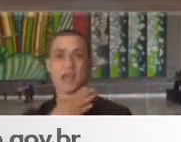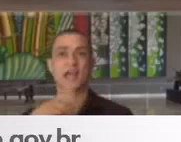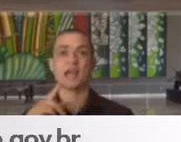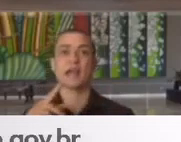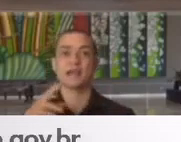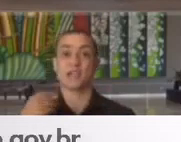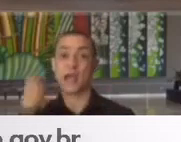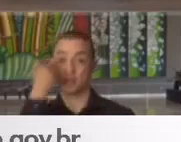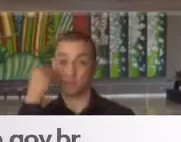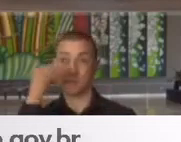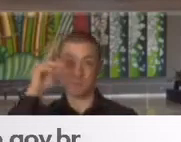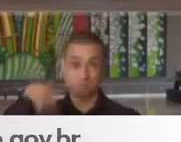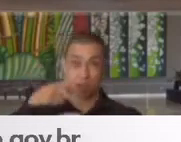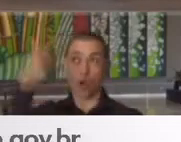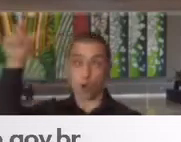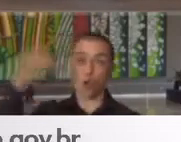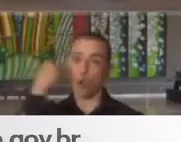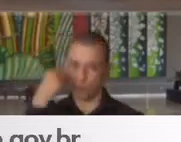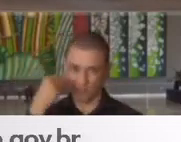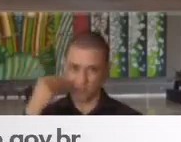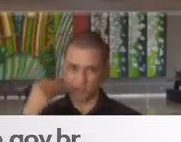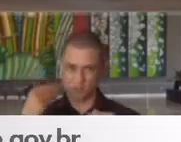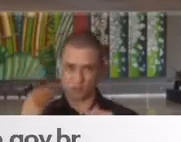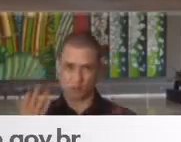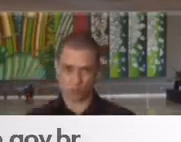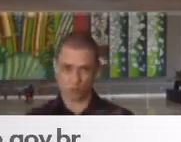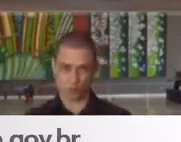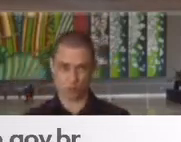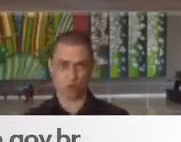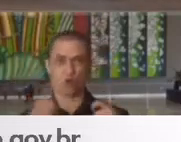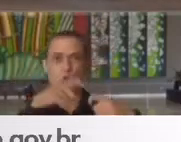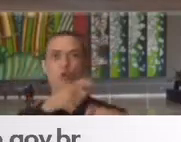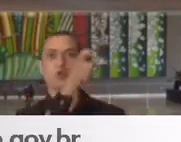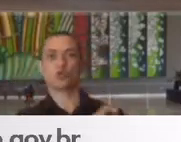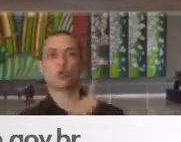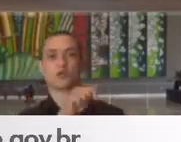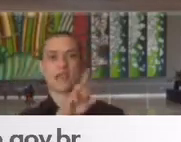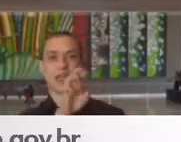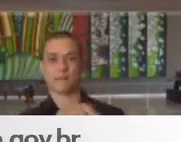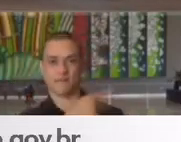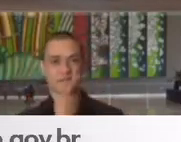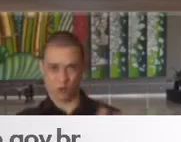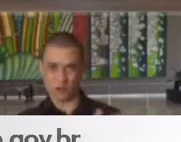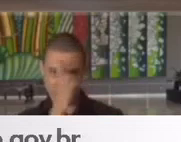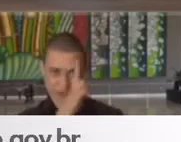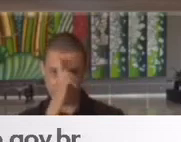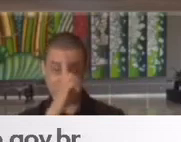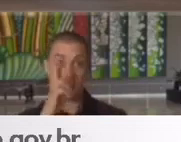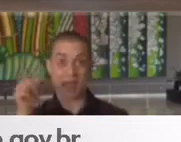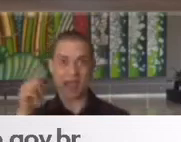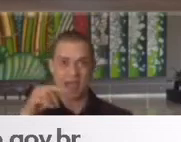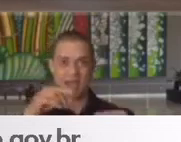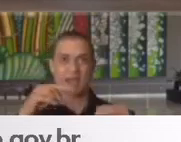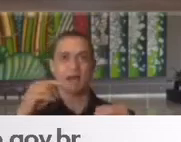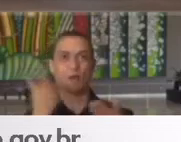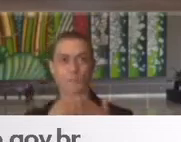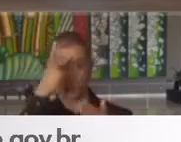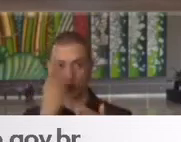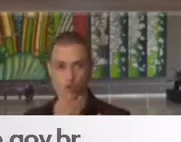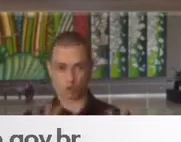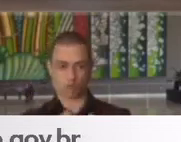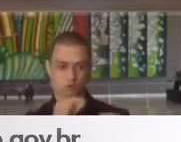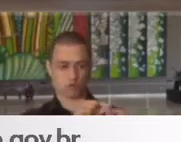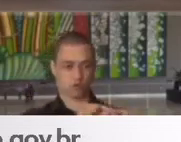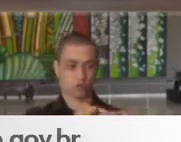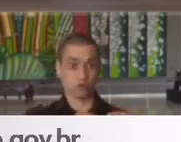de outros países, como mencionado pelo Dr. German, ela sobe, tem um pico de novos